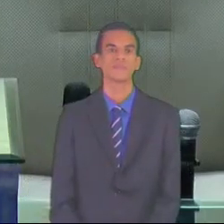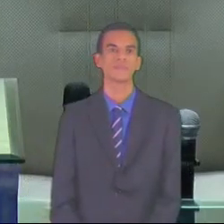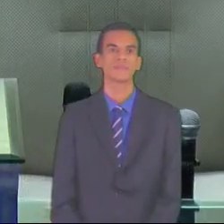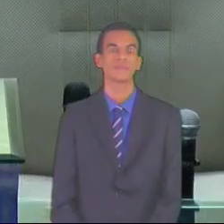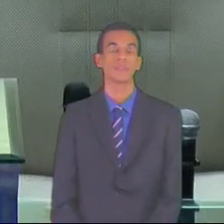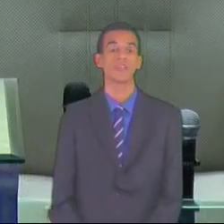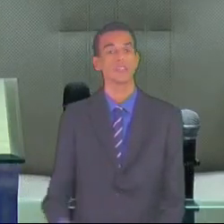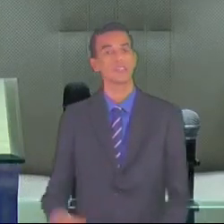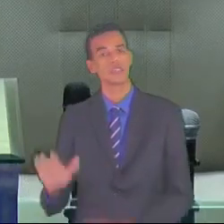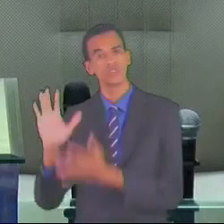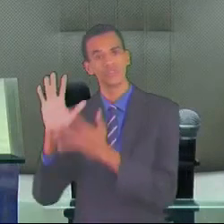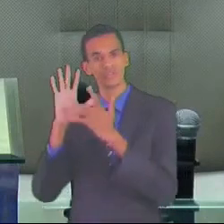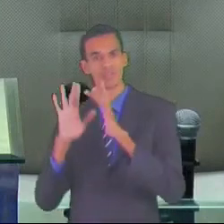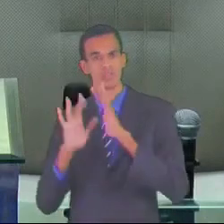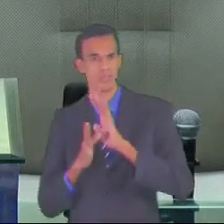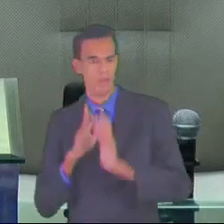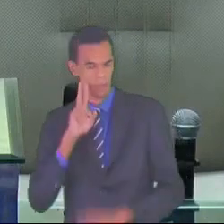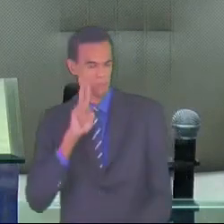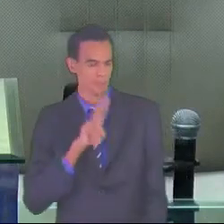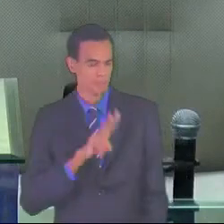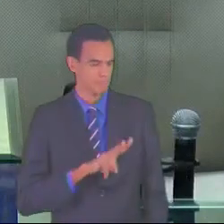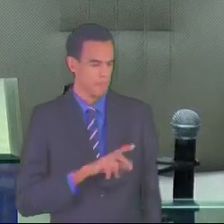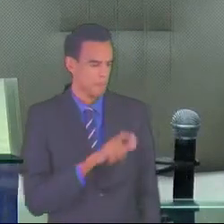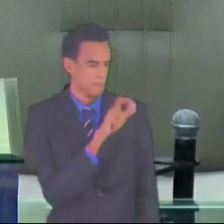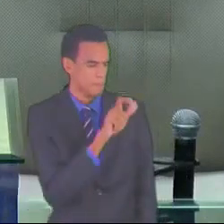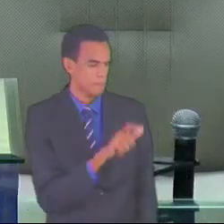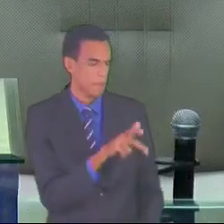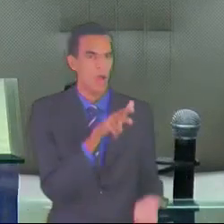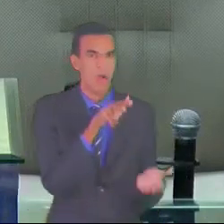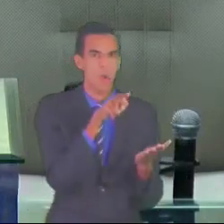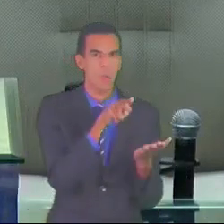E Jesus, vendo este deitado